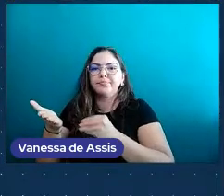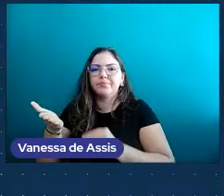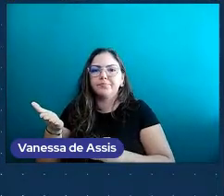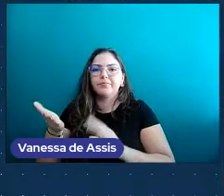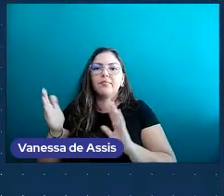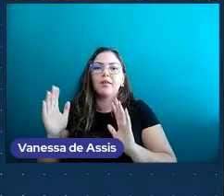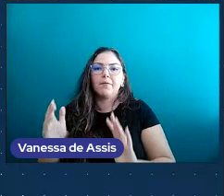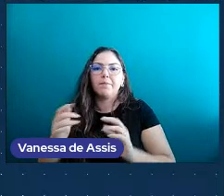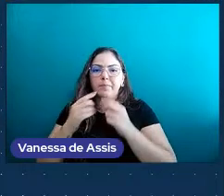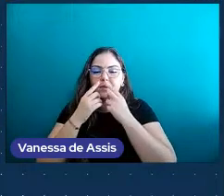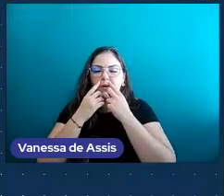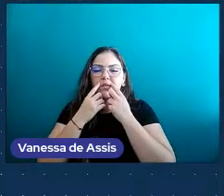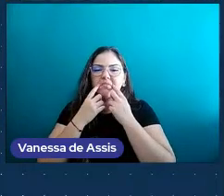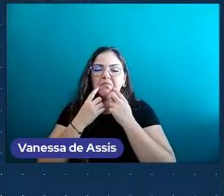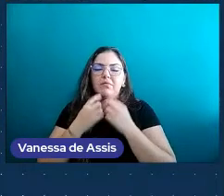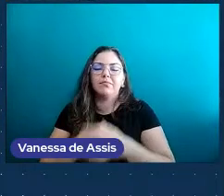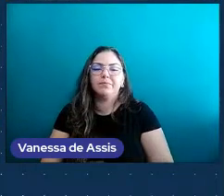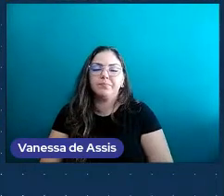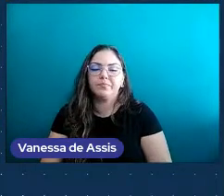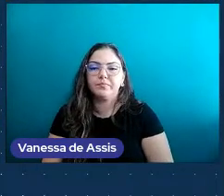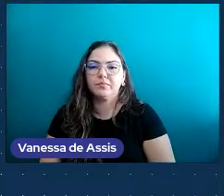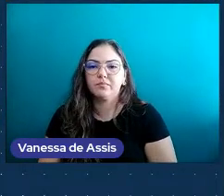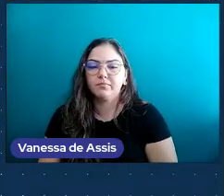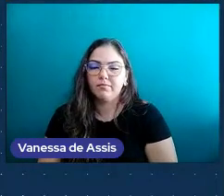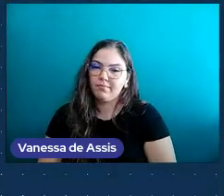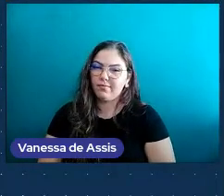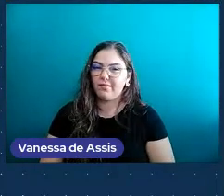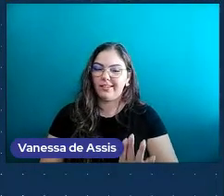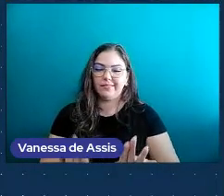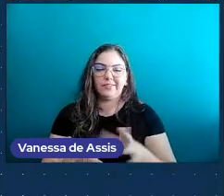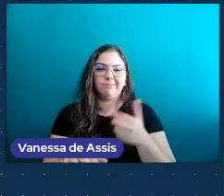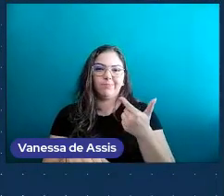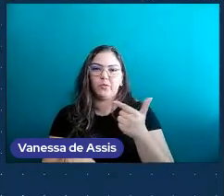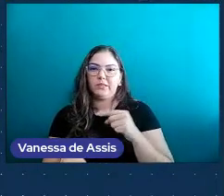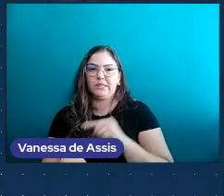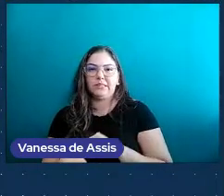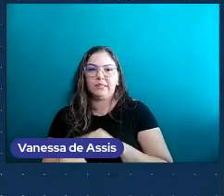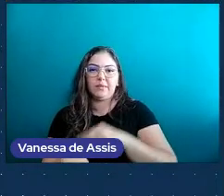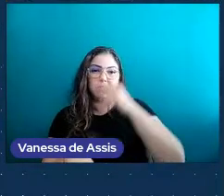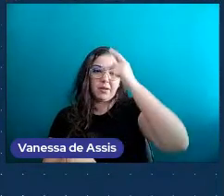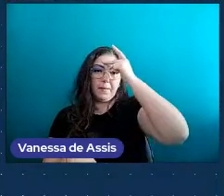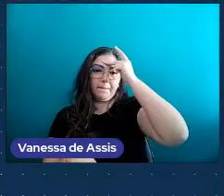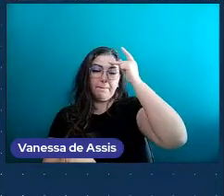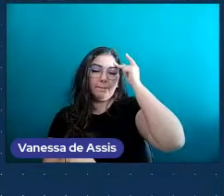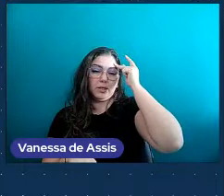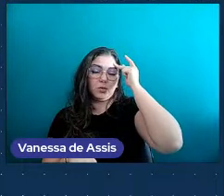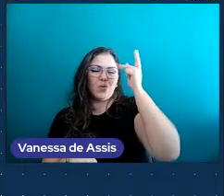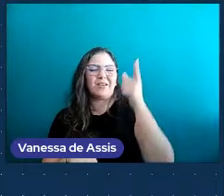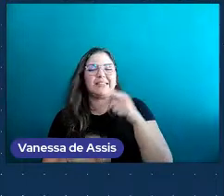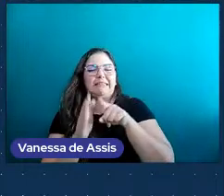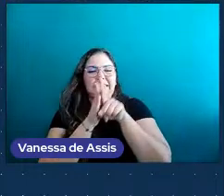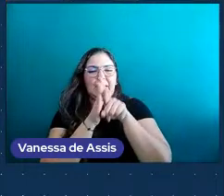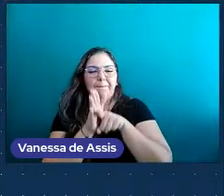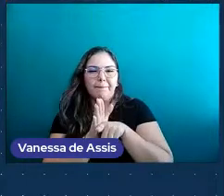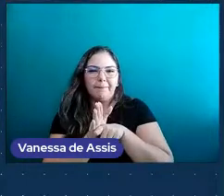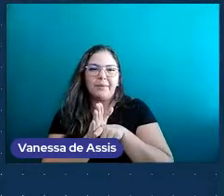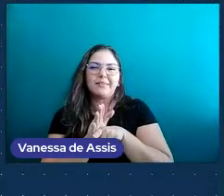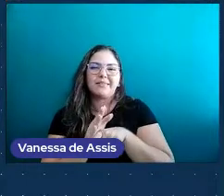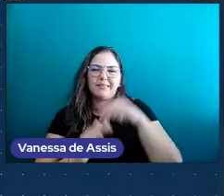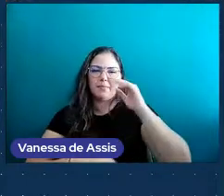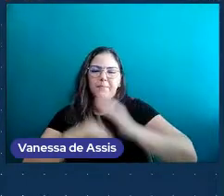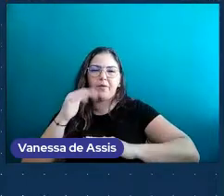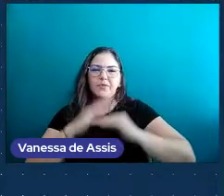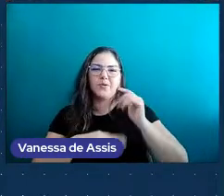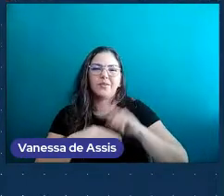fazer, porque, infelizmente, um pesquisador, uma pessoa pesquisadora no Brasil não vive só de pesquisa, tem aula, tem reuniões, tem,